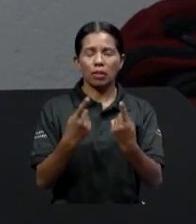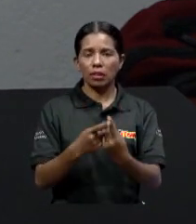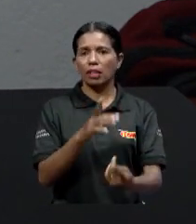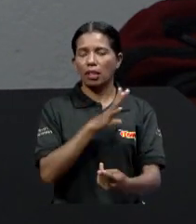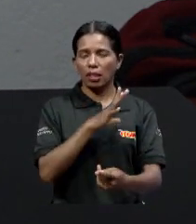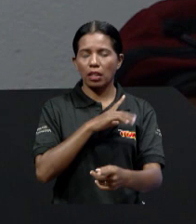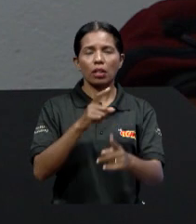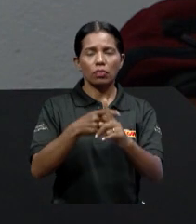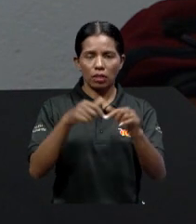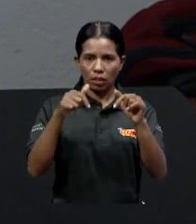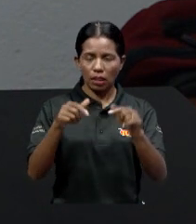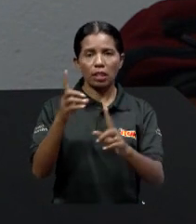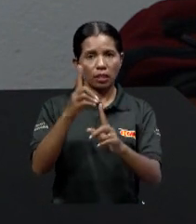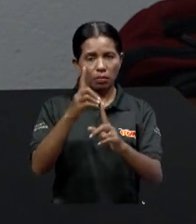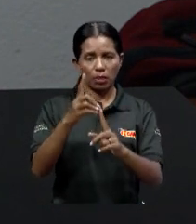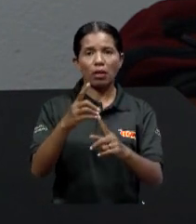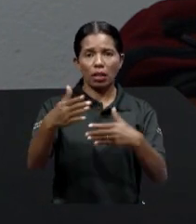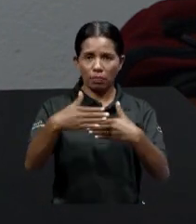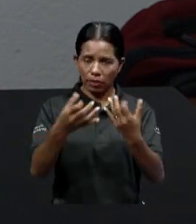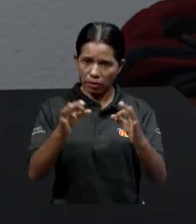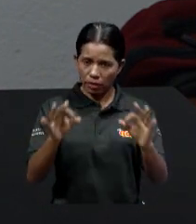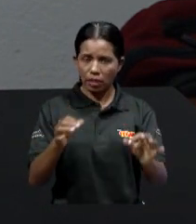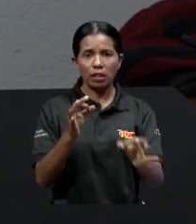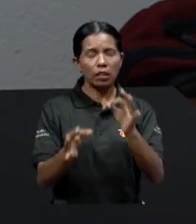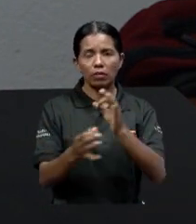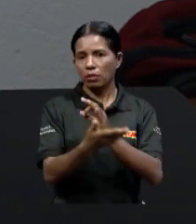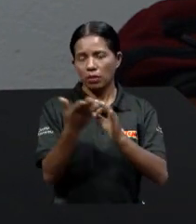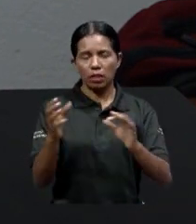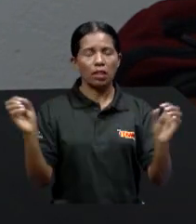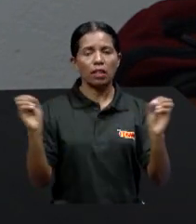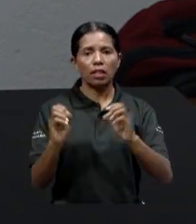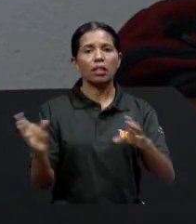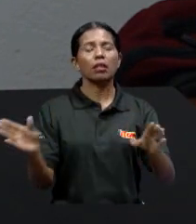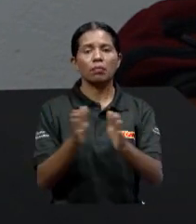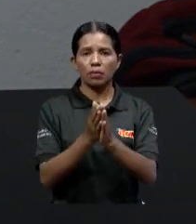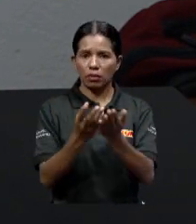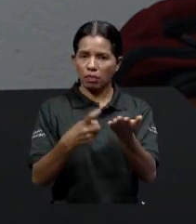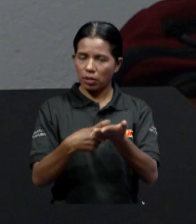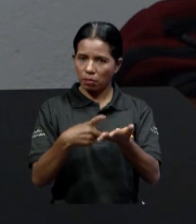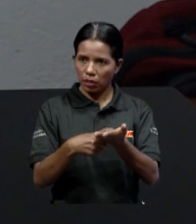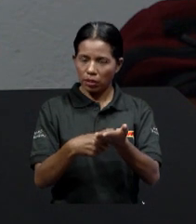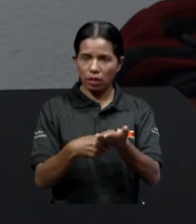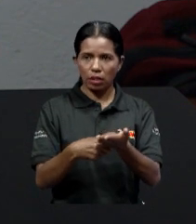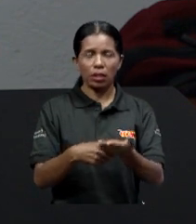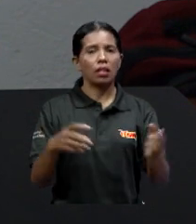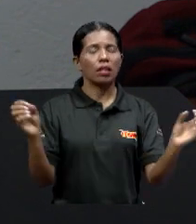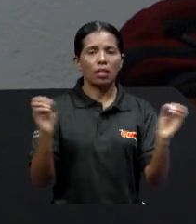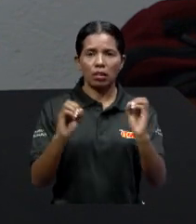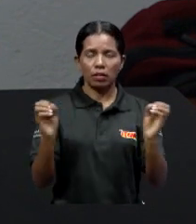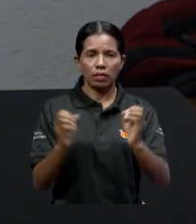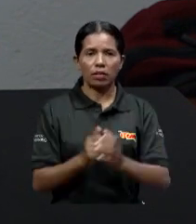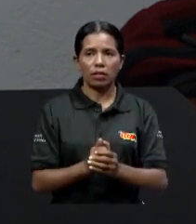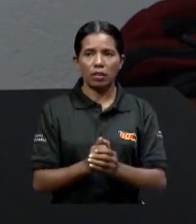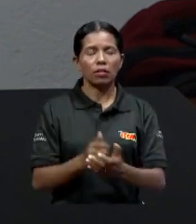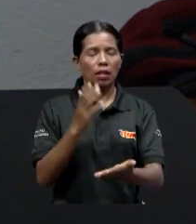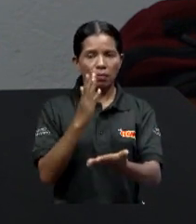Data de bebê agora determina, então você está. Quando você está lá em passaporte, automaticamente sim. Lá você a tua